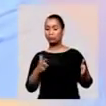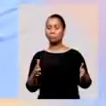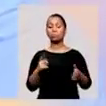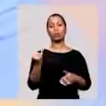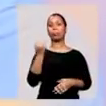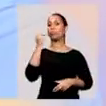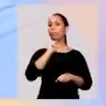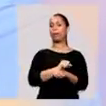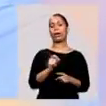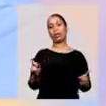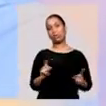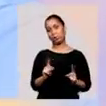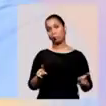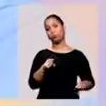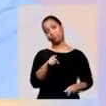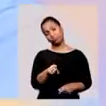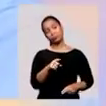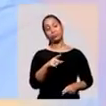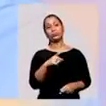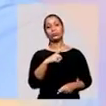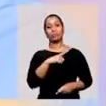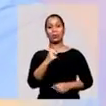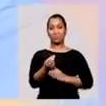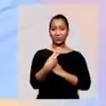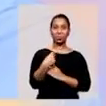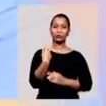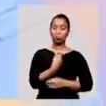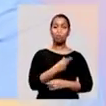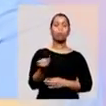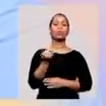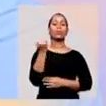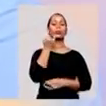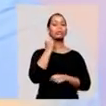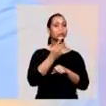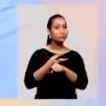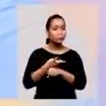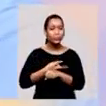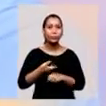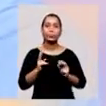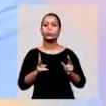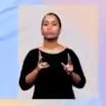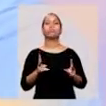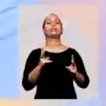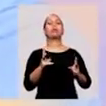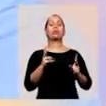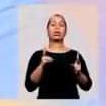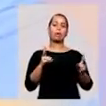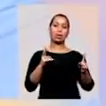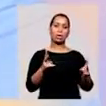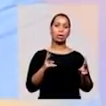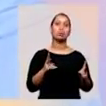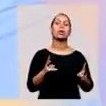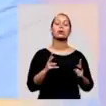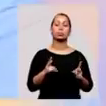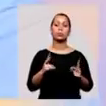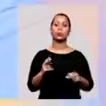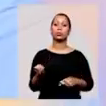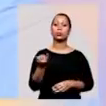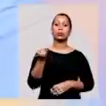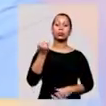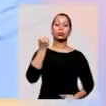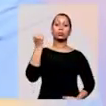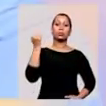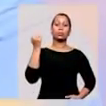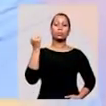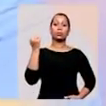Então, é importante não parar no tempo. Então, você que não está nos assistindo aí, é importante estar sempre buscando essa qualificação, é sempre estar